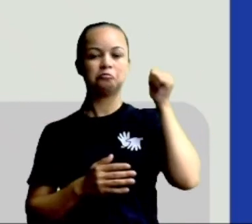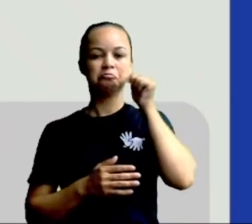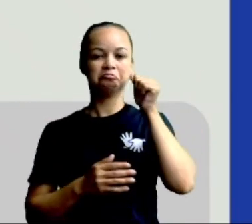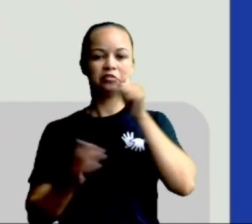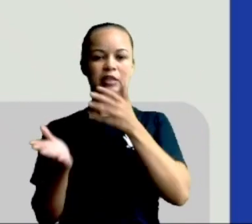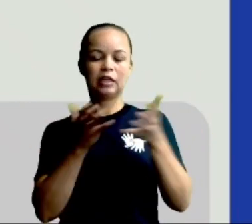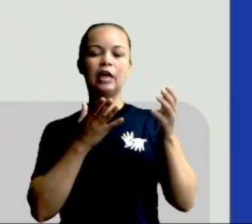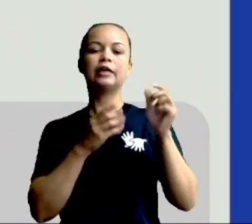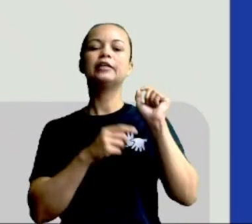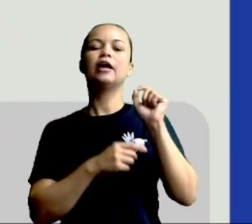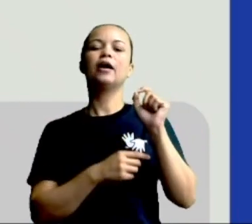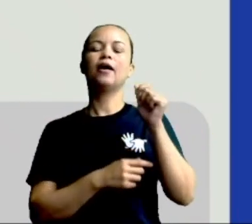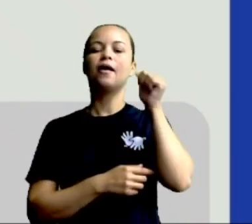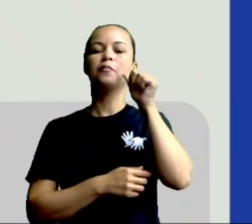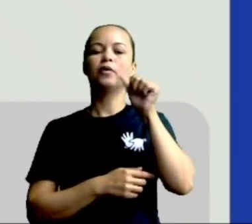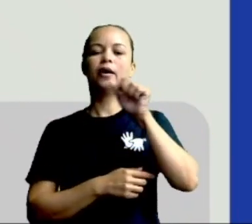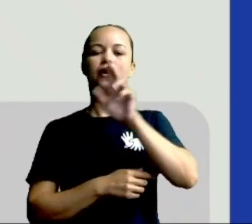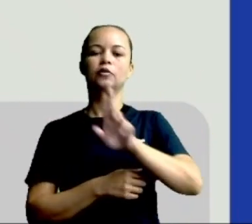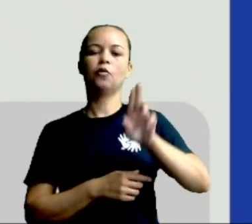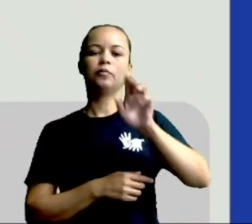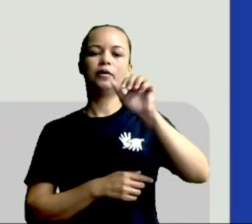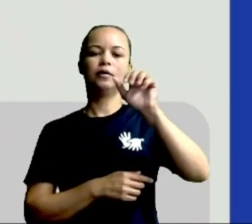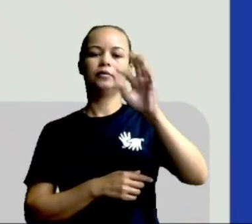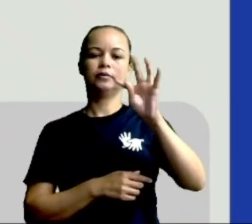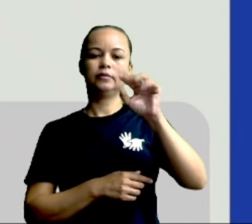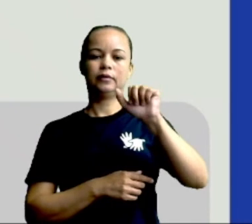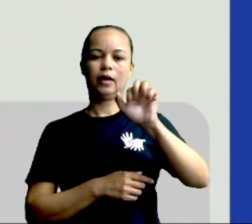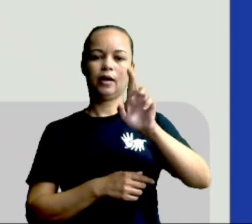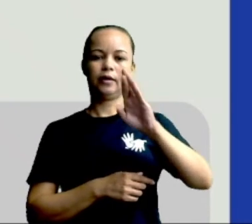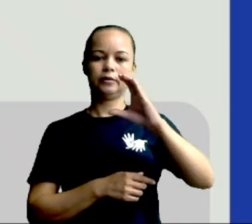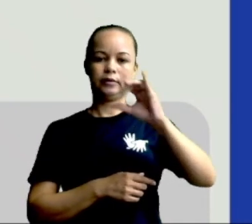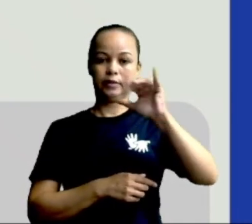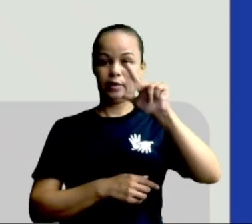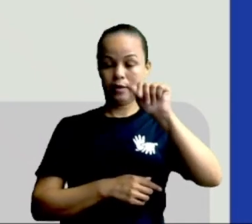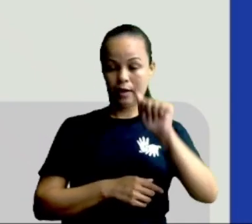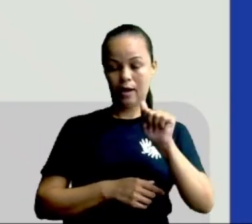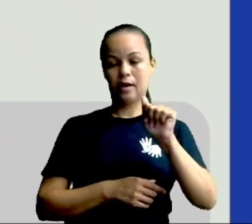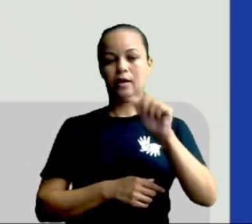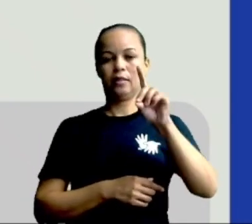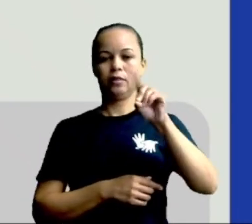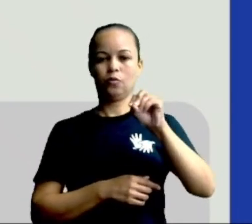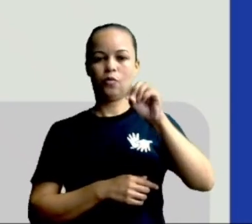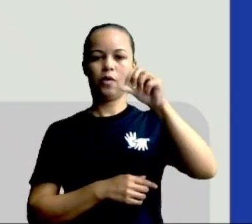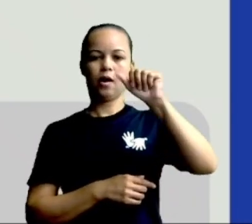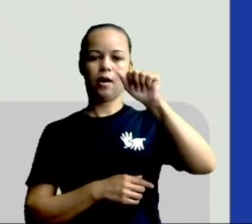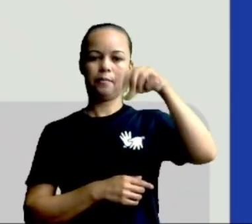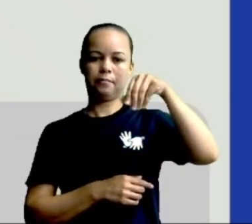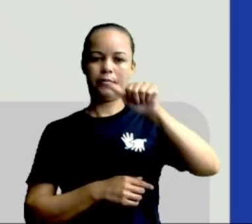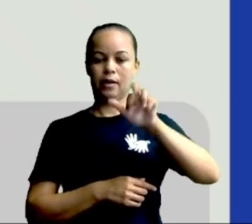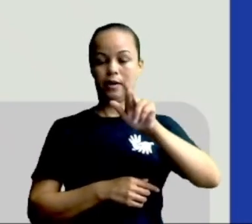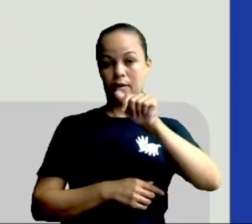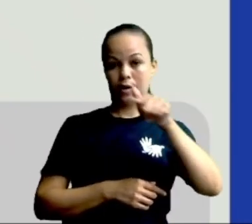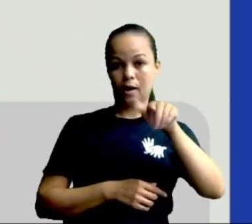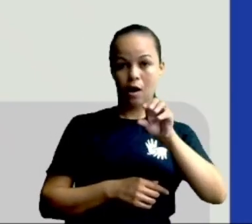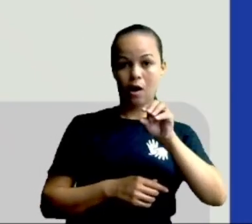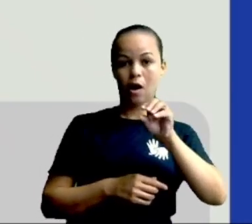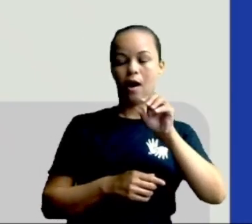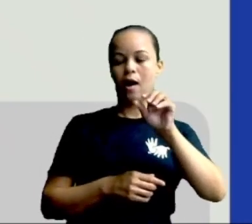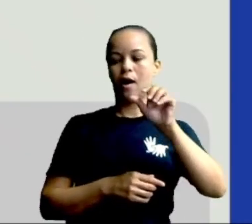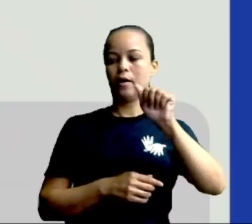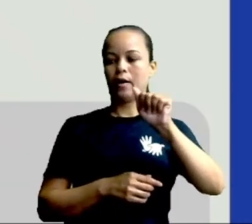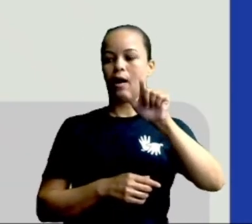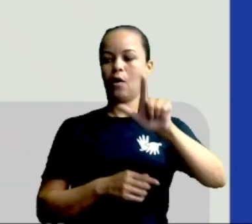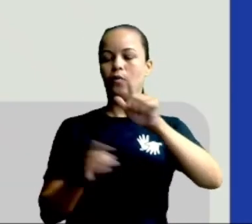grande por ela, que é a Tarsila do Amaral, ela foi uma das pintoras mais importantes do Brasil. E no início da sua carreira,